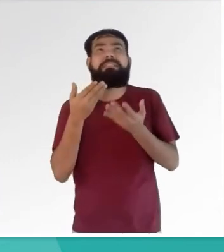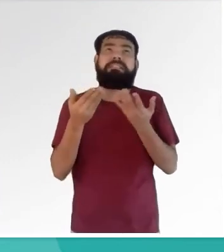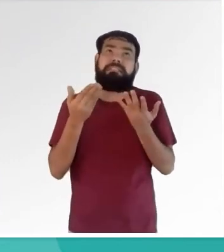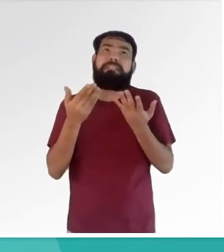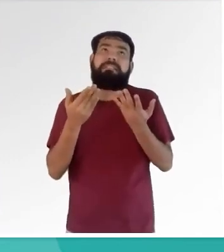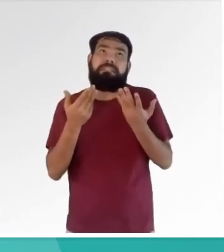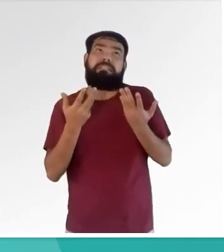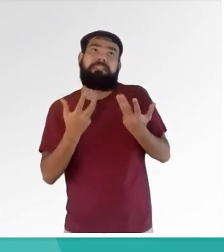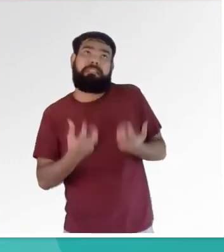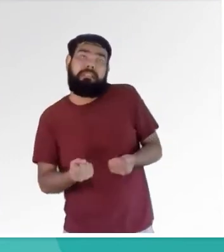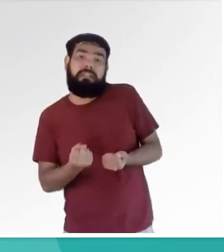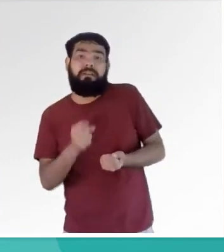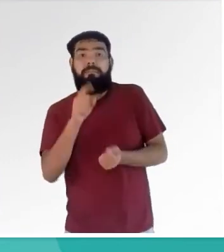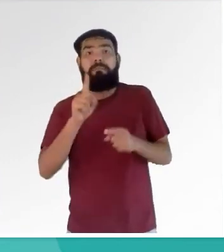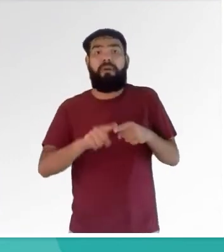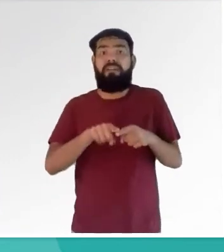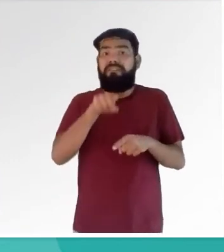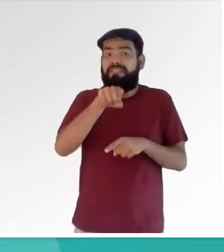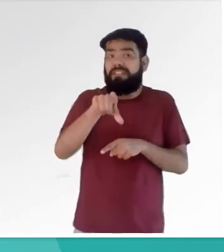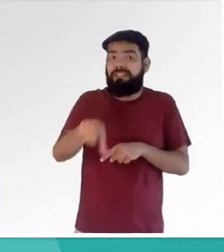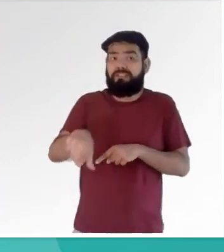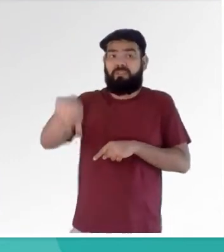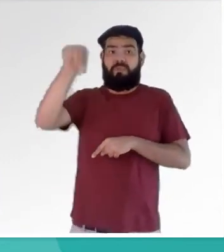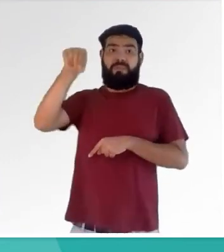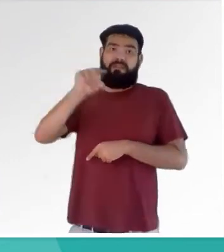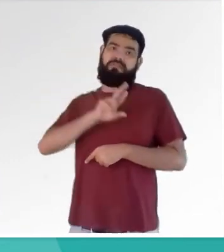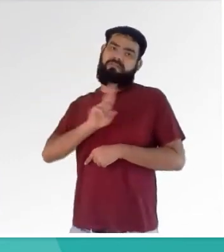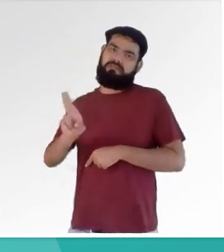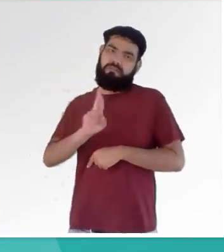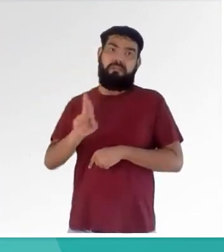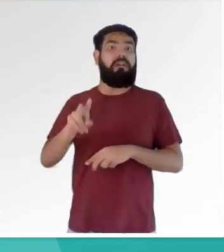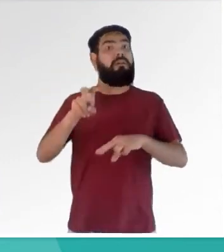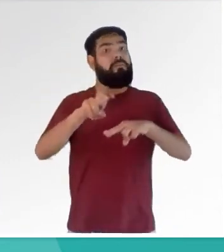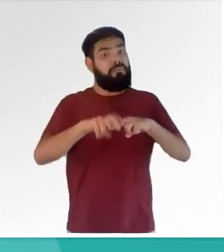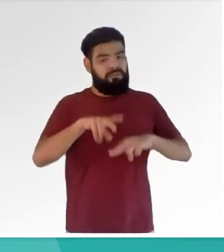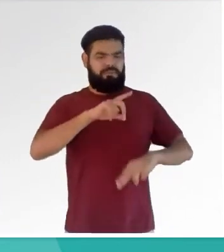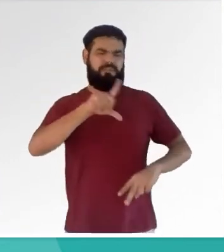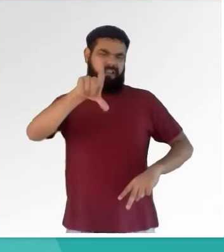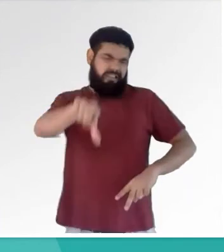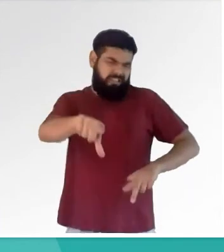você escolheu aquela religião. É por isso que a escolha da religião